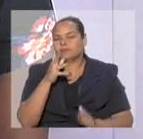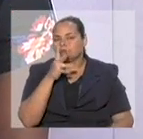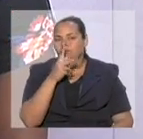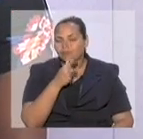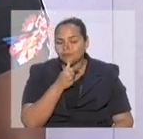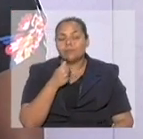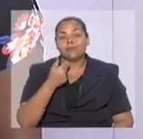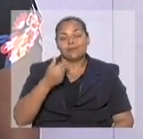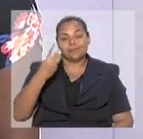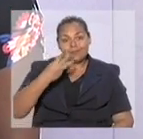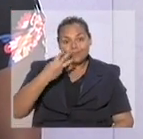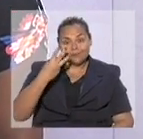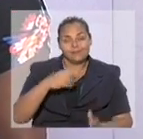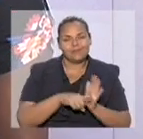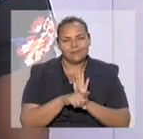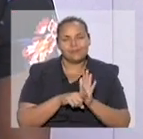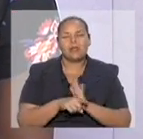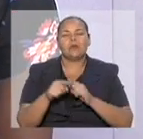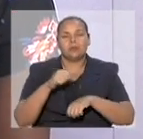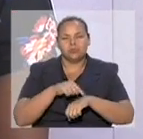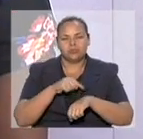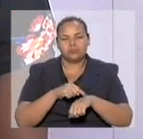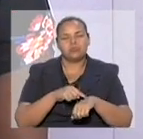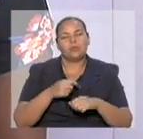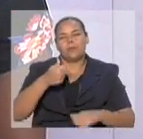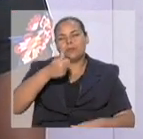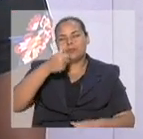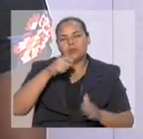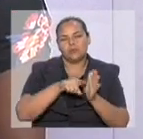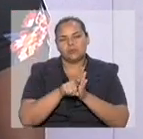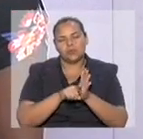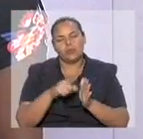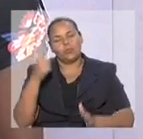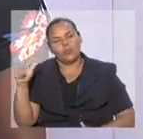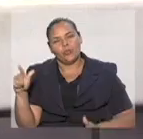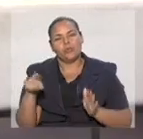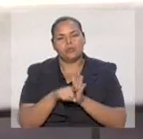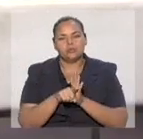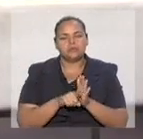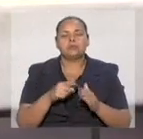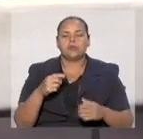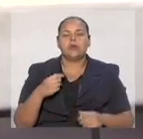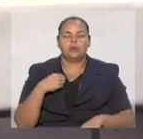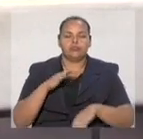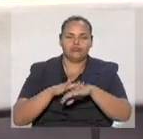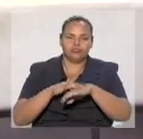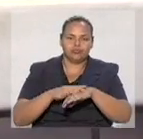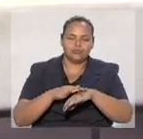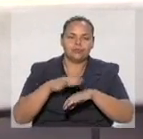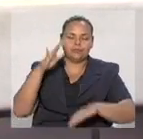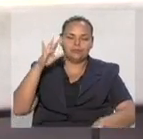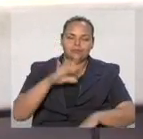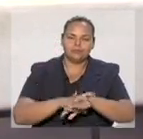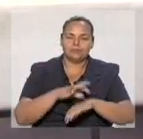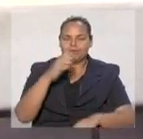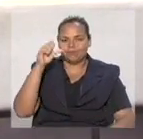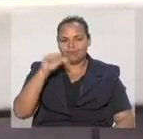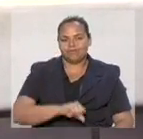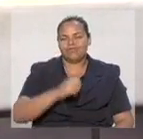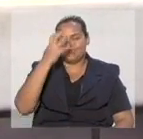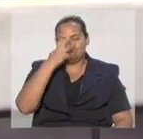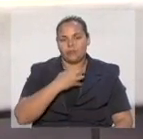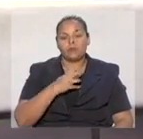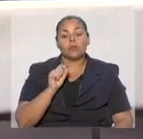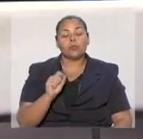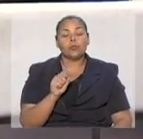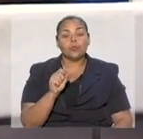vai demorando mais um pouco para fazer um terceiro. Esse tempo entre um primeiro exame e outro pode até agravar a doença, não é mesmo? Não, com